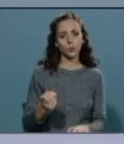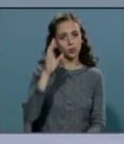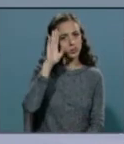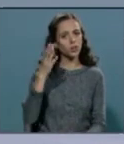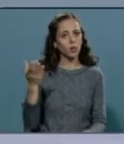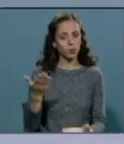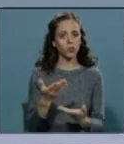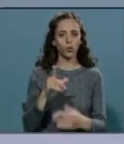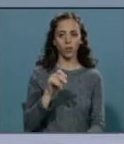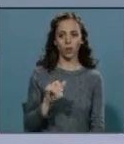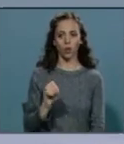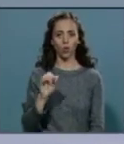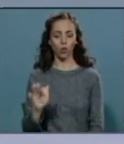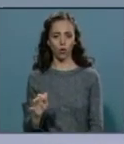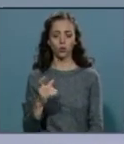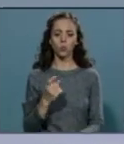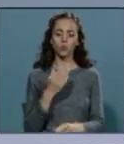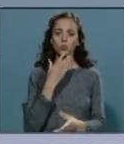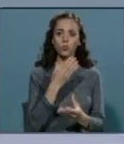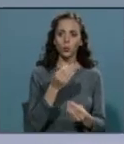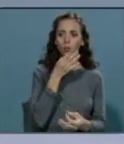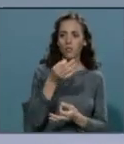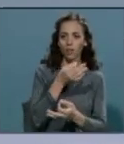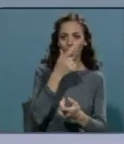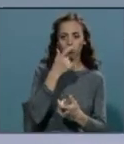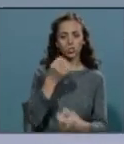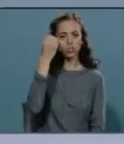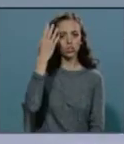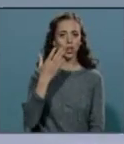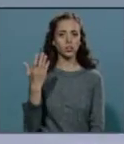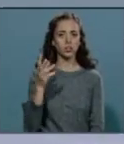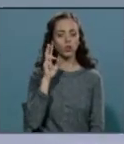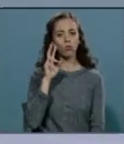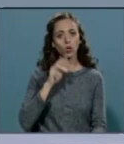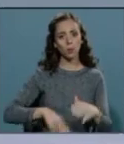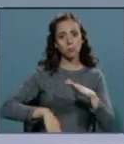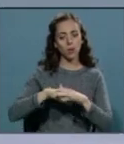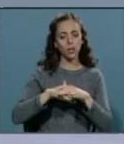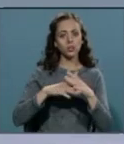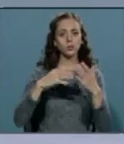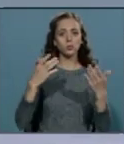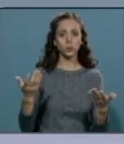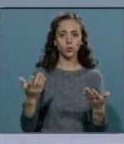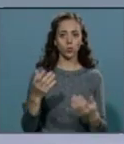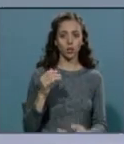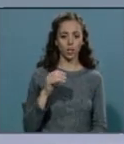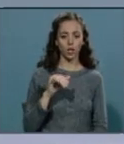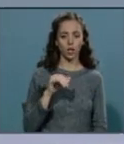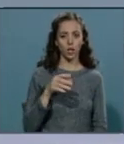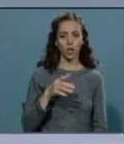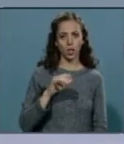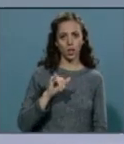como sabe o leon por muito que se possa falar as flores que achas que o valor máximo de games do leva em